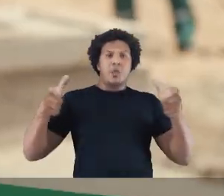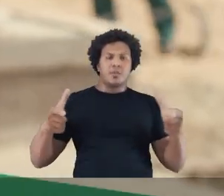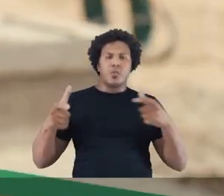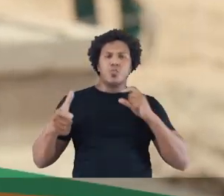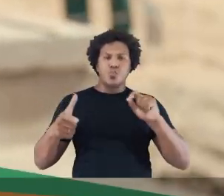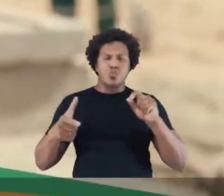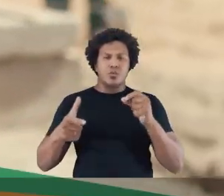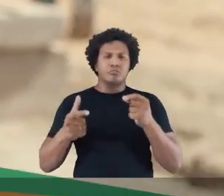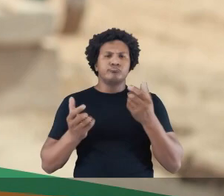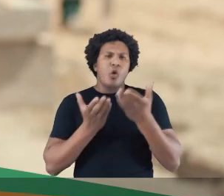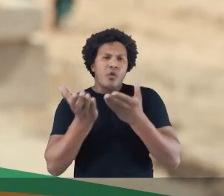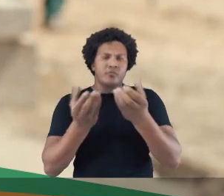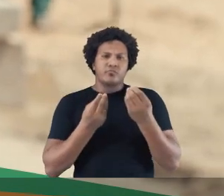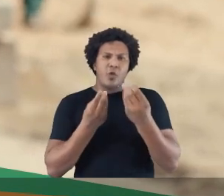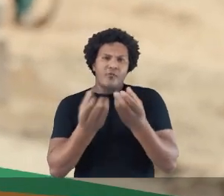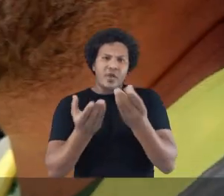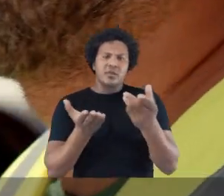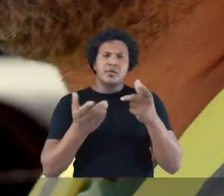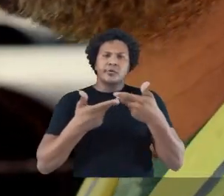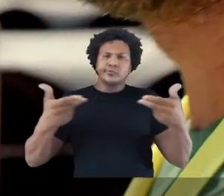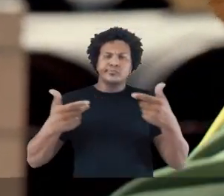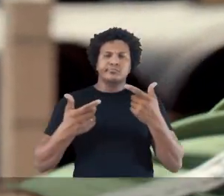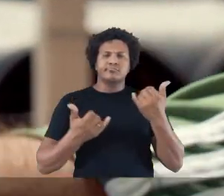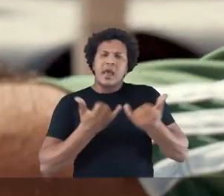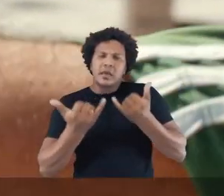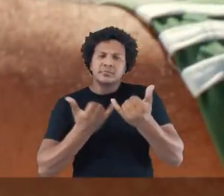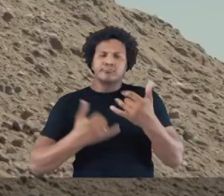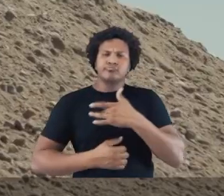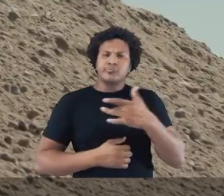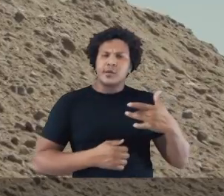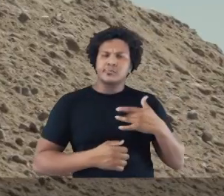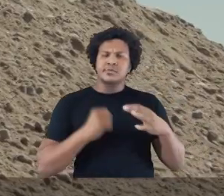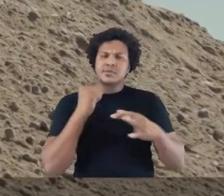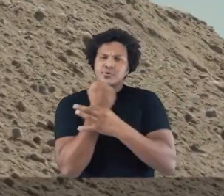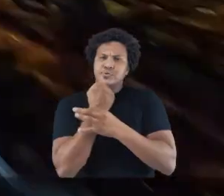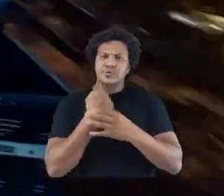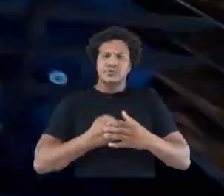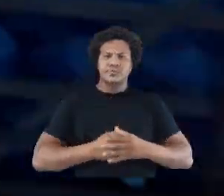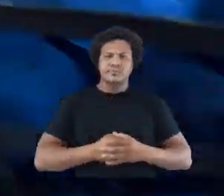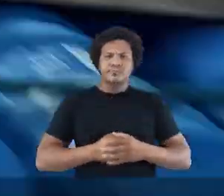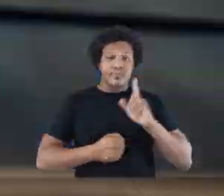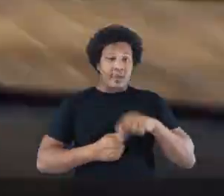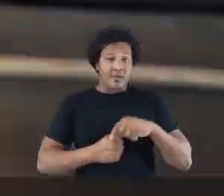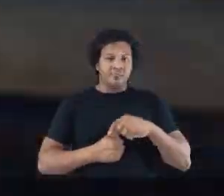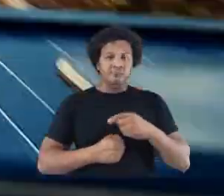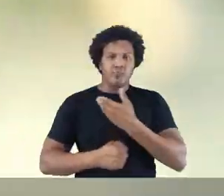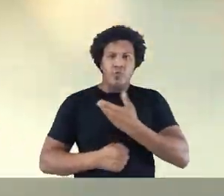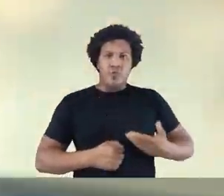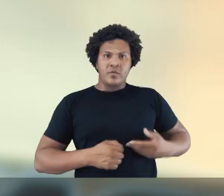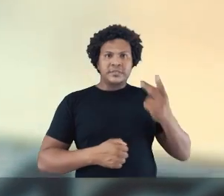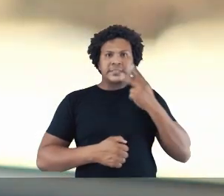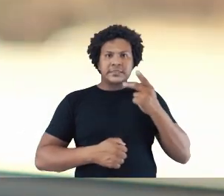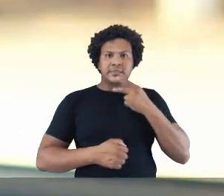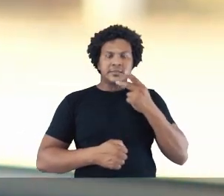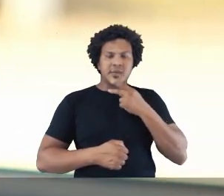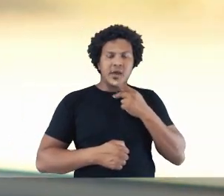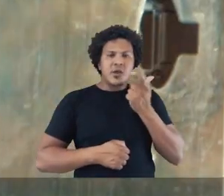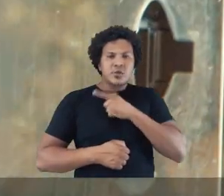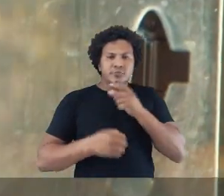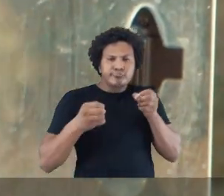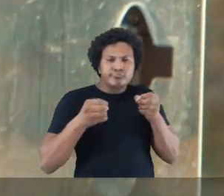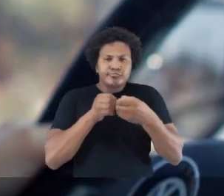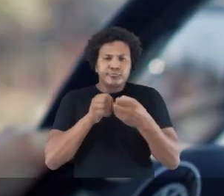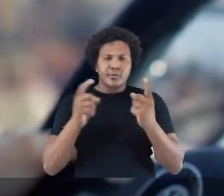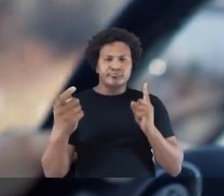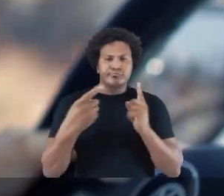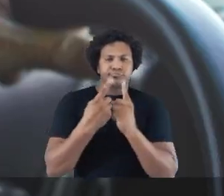aumentar as ofertas para a região, tanto de lazer, saúde, segurança e educação também. É o governo do Ceará aproximando pessoas e